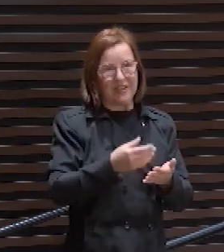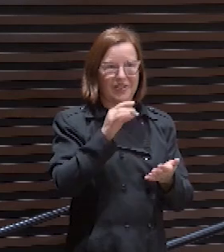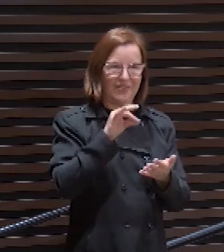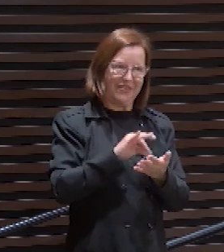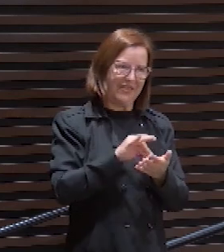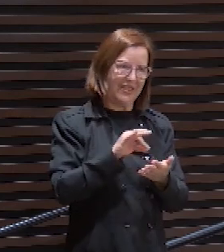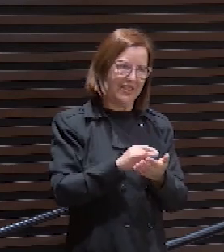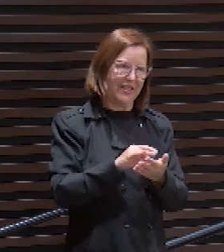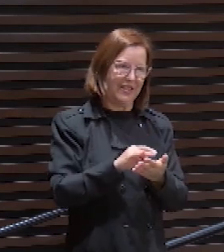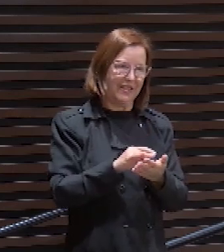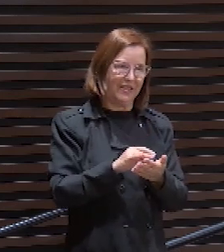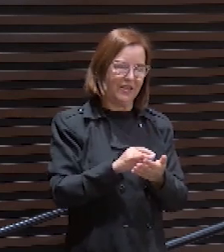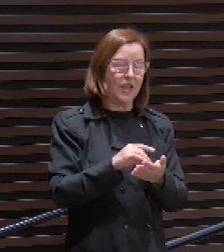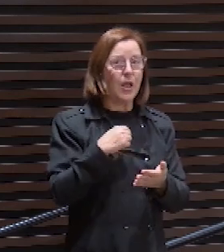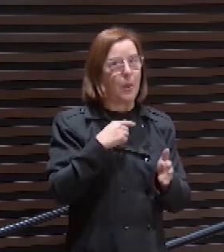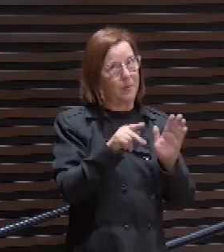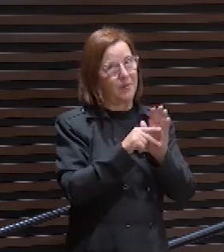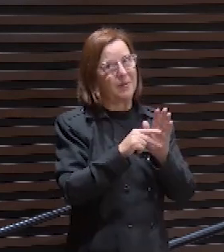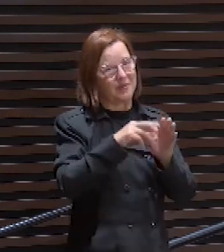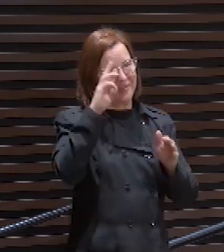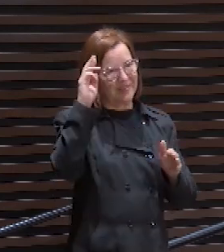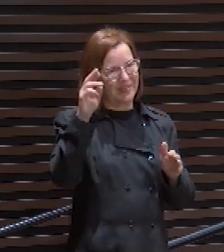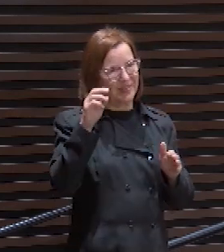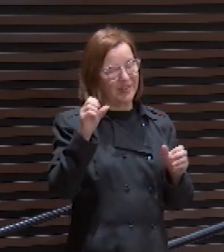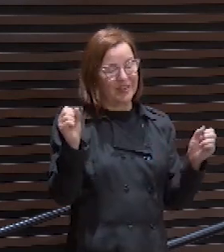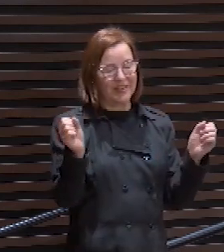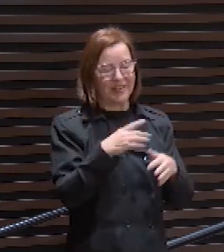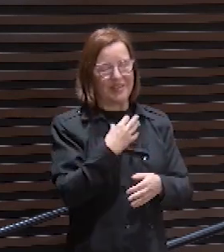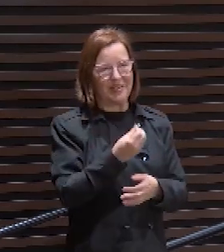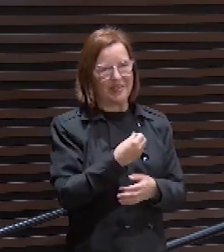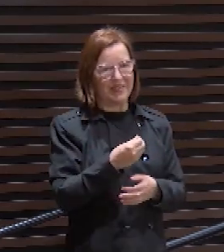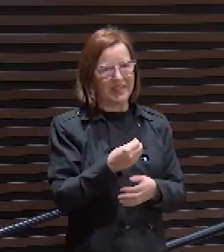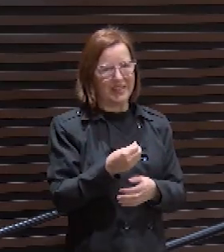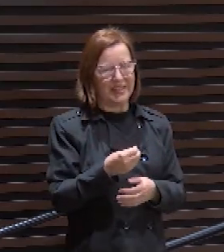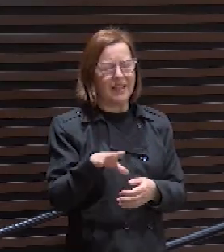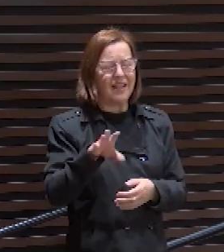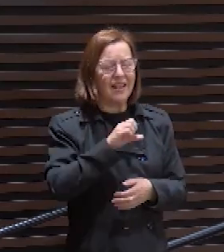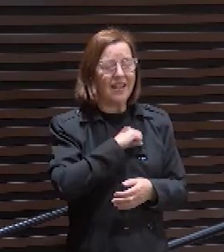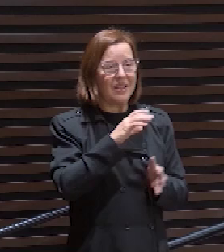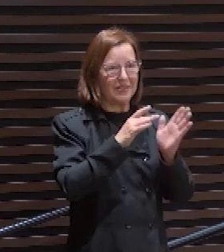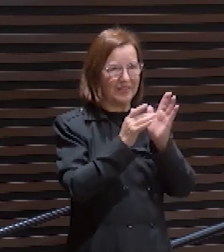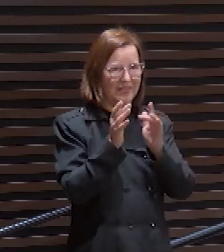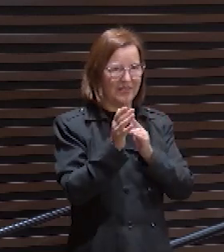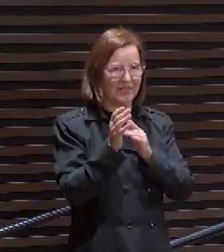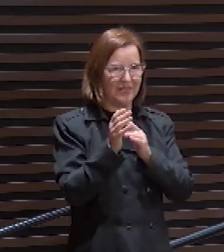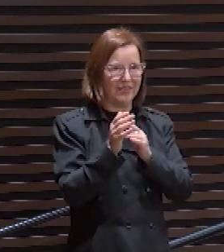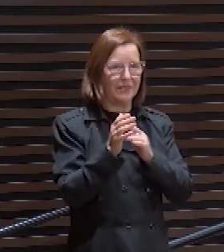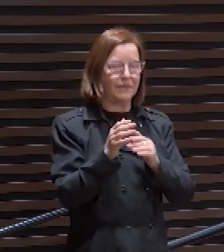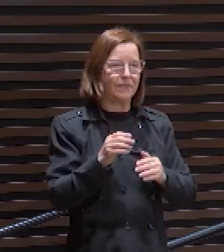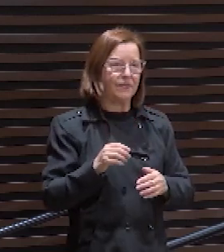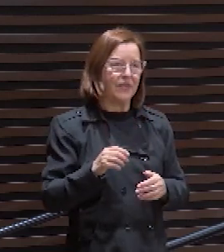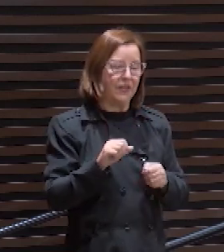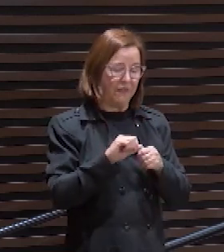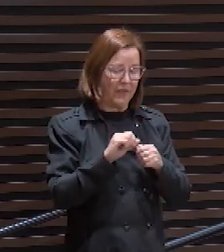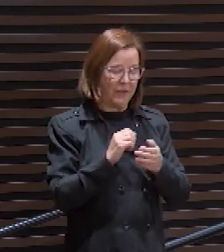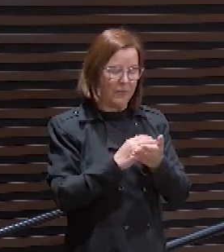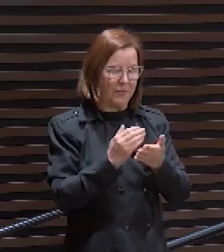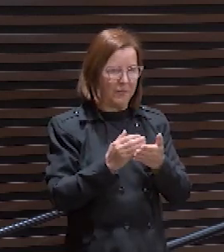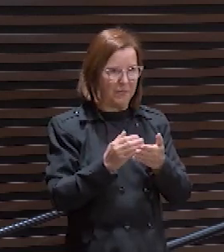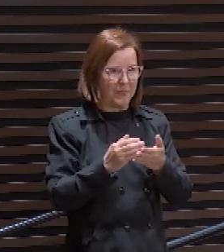que sou do Senhor, sou uma nova criação, eu amo a Jesus, eu sou do Evangelho, faço parte do reino de